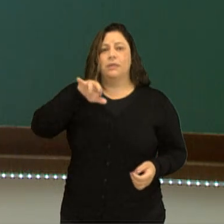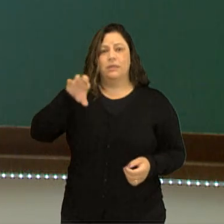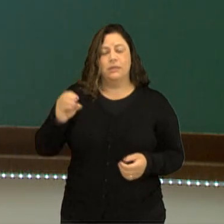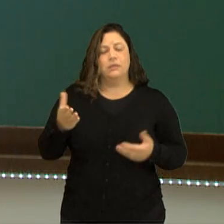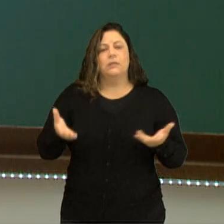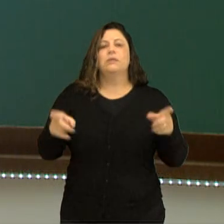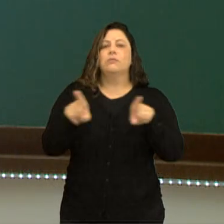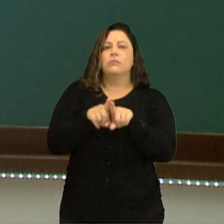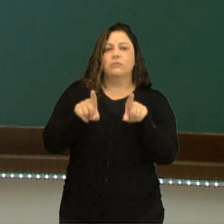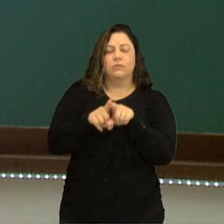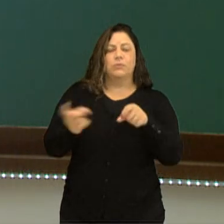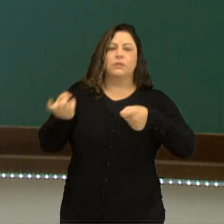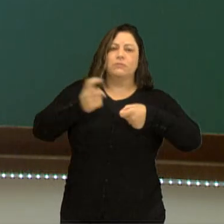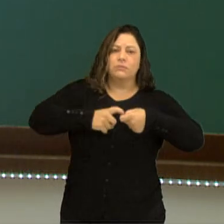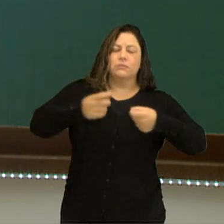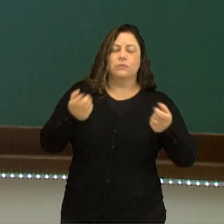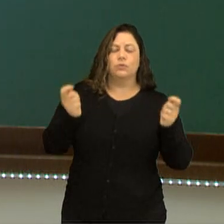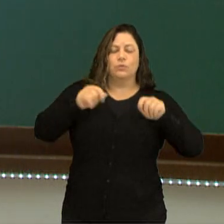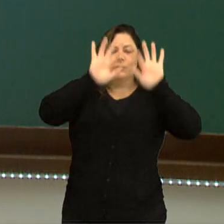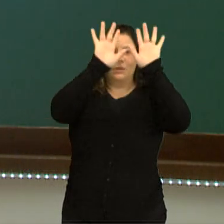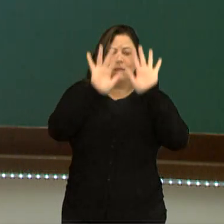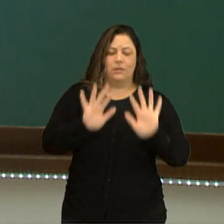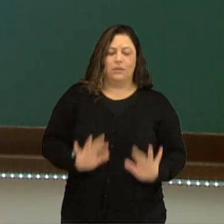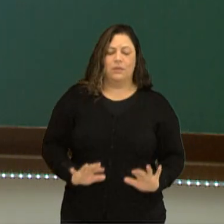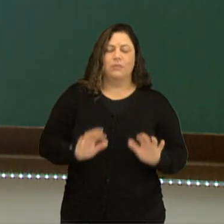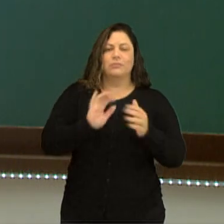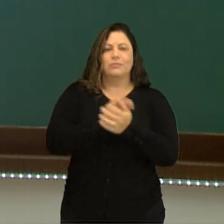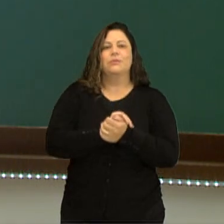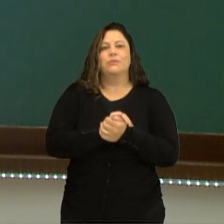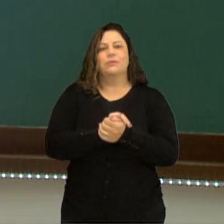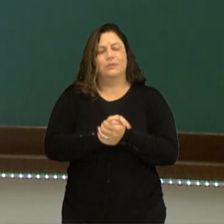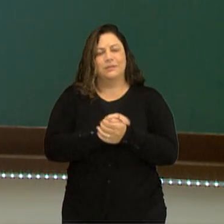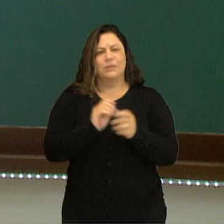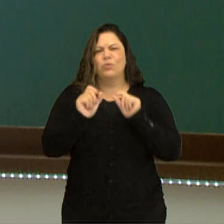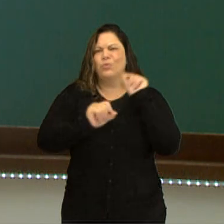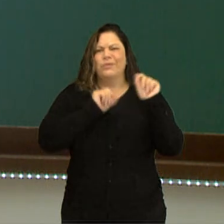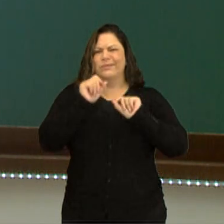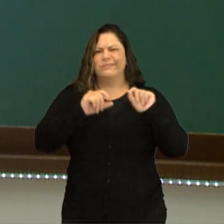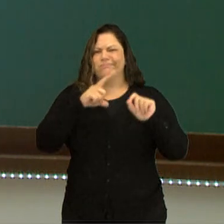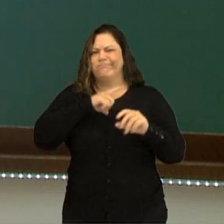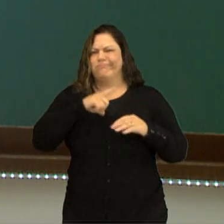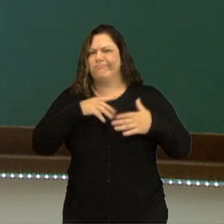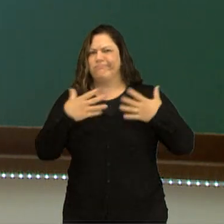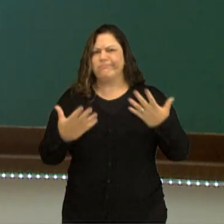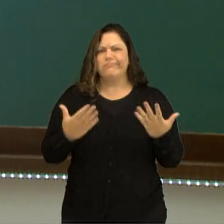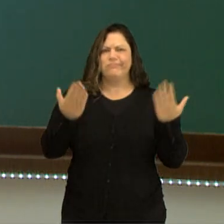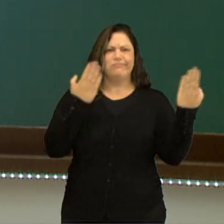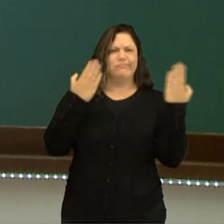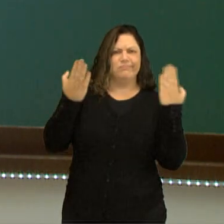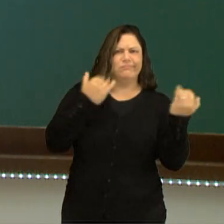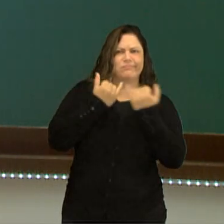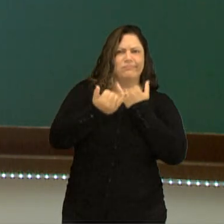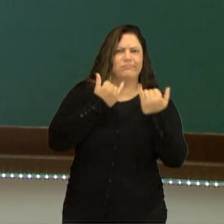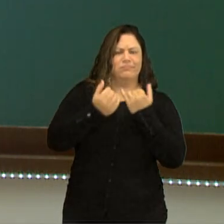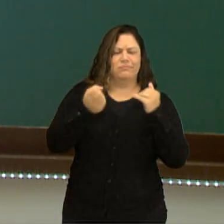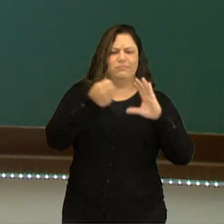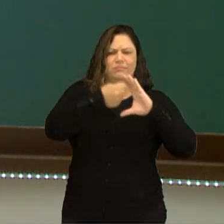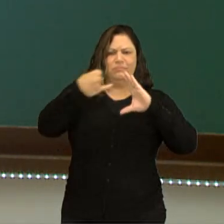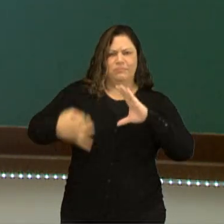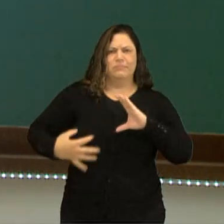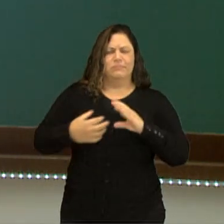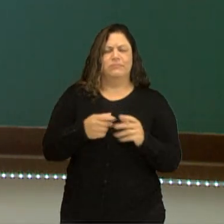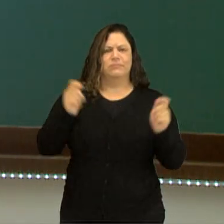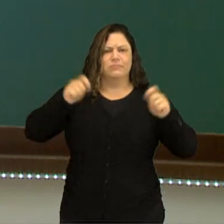ela é associada a uma cortina. E o que a cortina e a chuva têm em comum de características, considerando